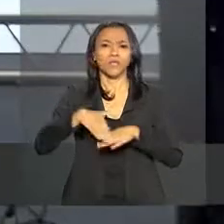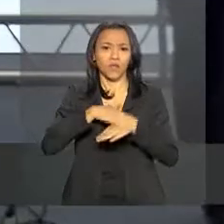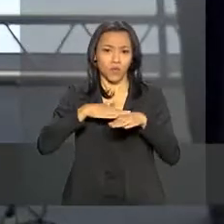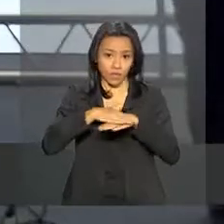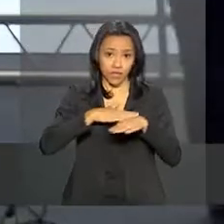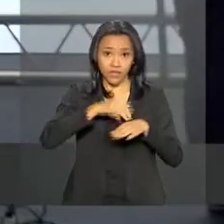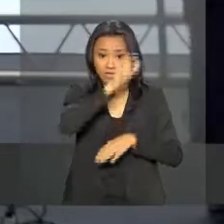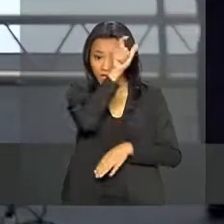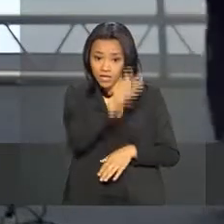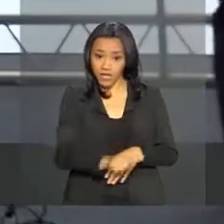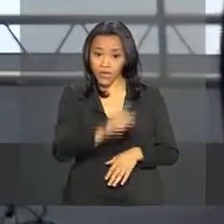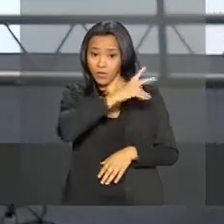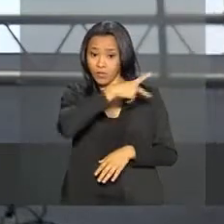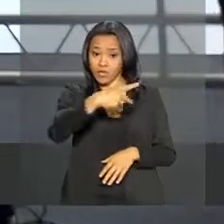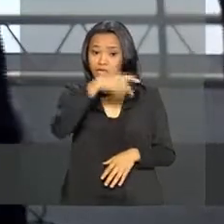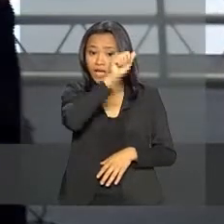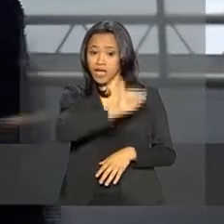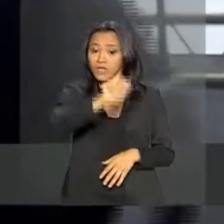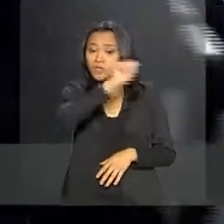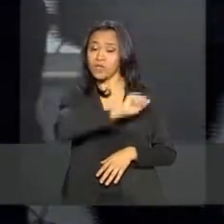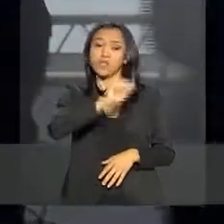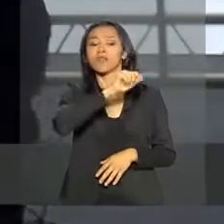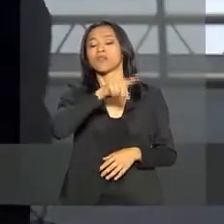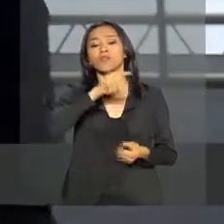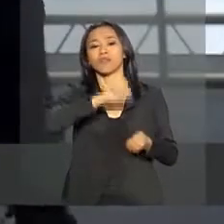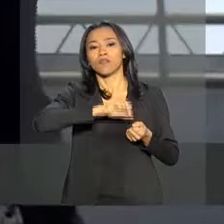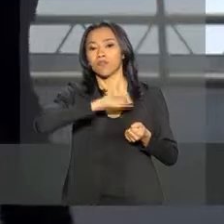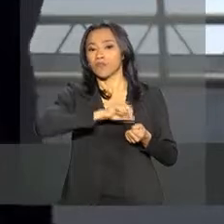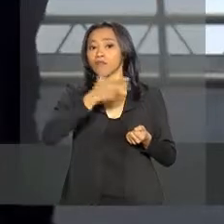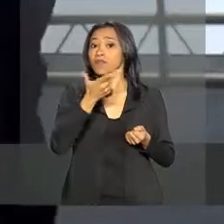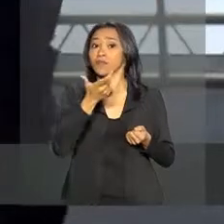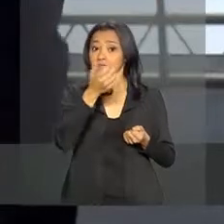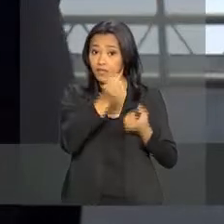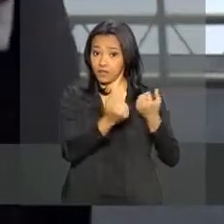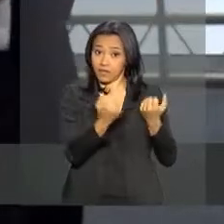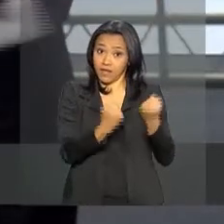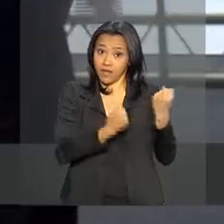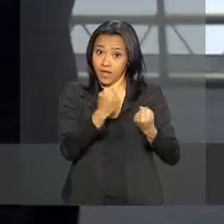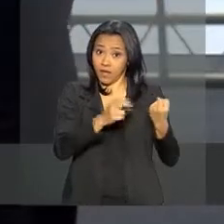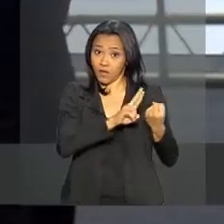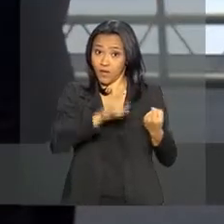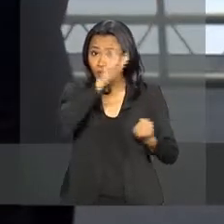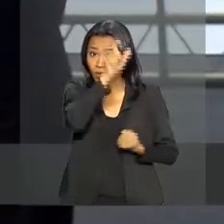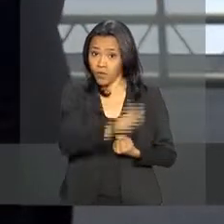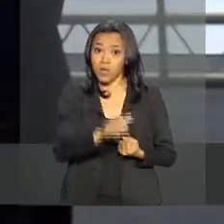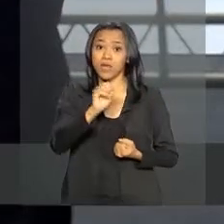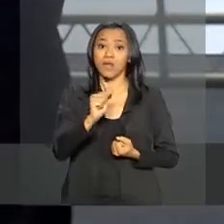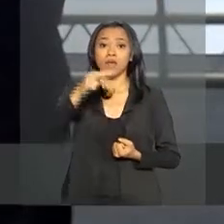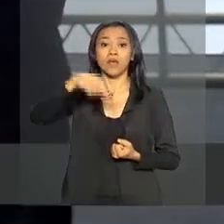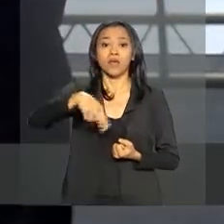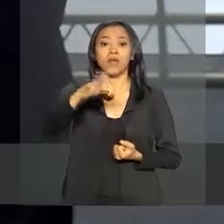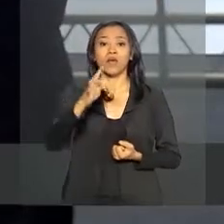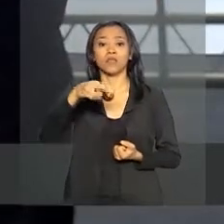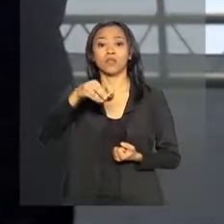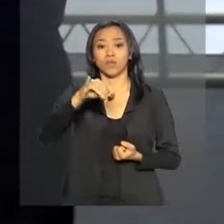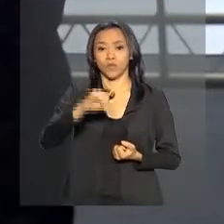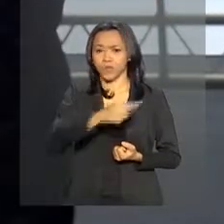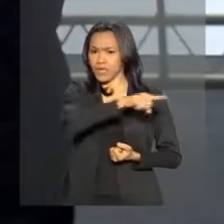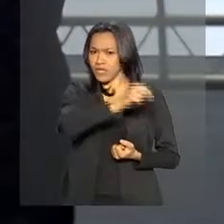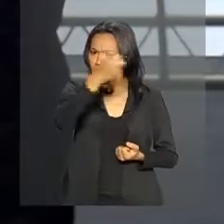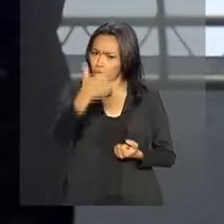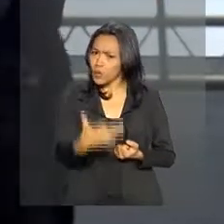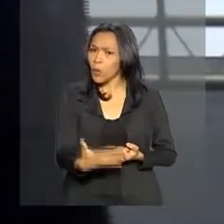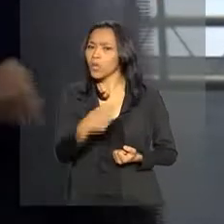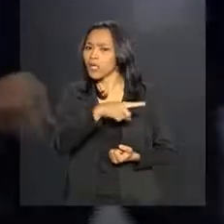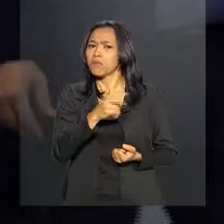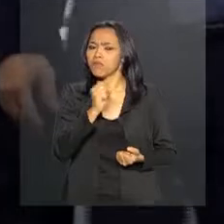da Associação Nacional dos Fabricantes de Veículos Automotores, Antônio Megali, sobre o Rota 2030. Ele disse que o incentivo